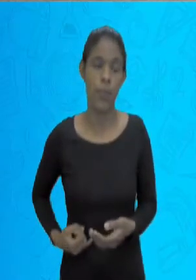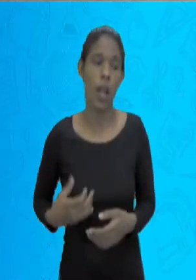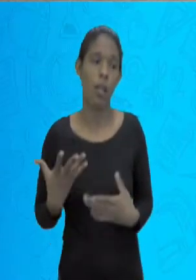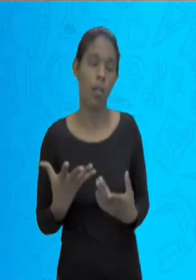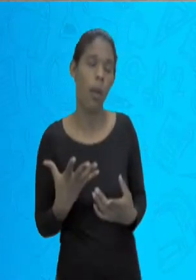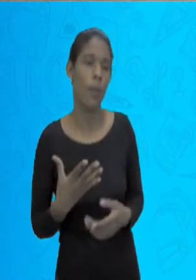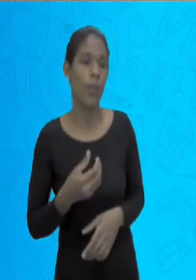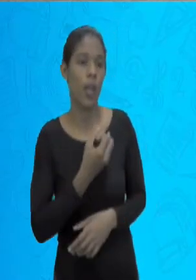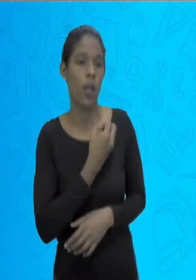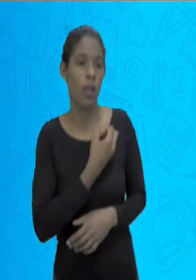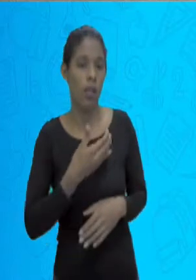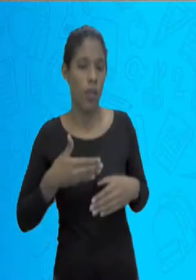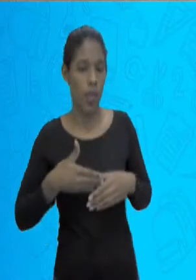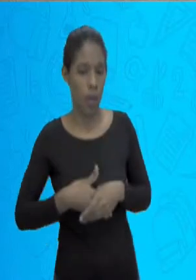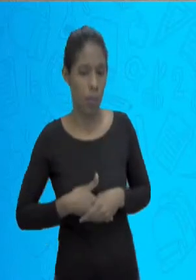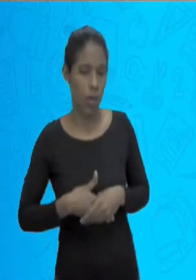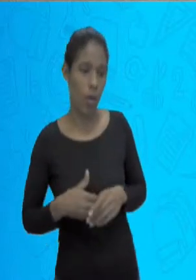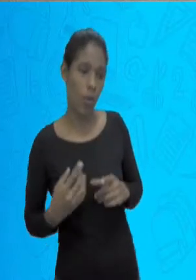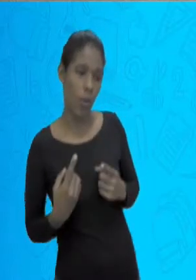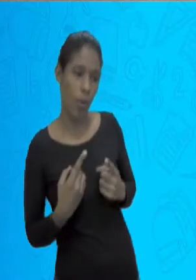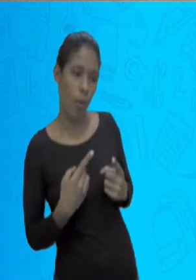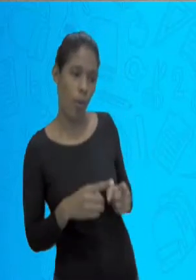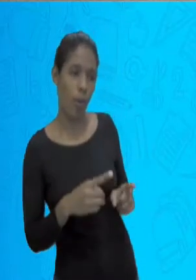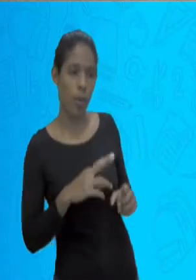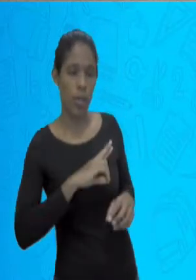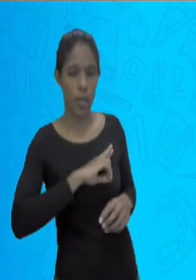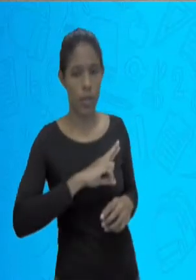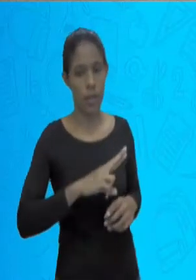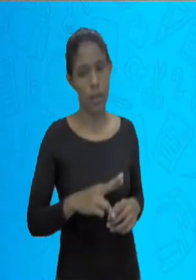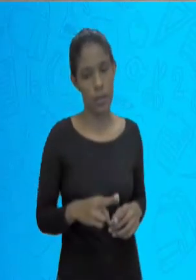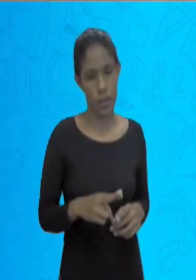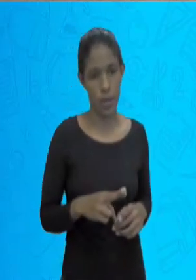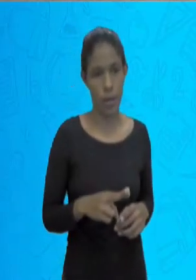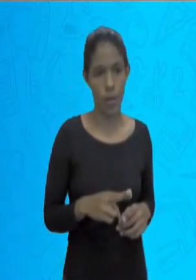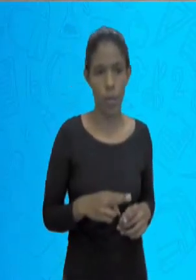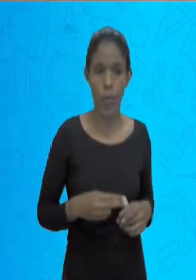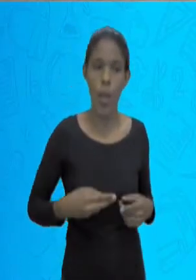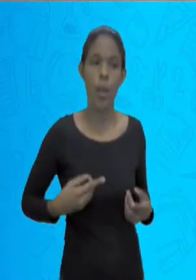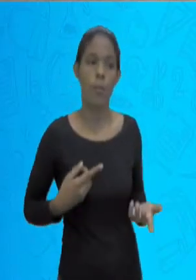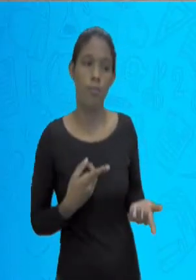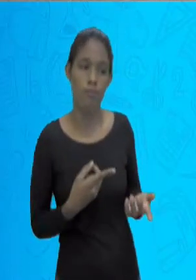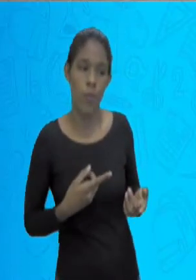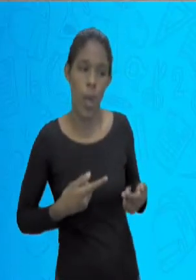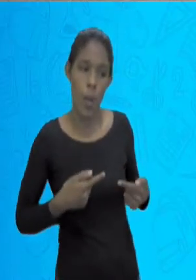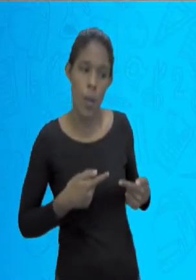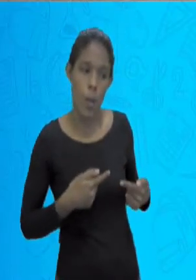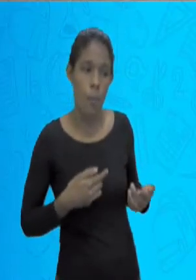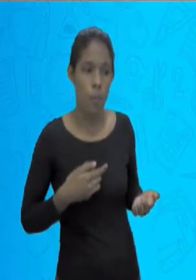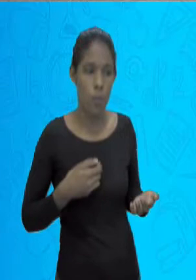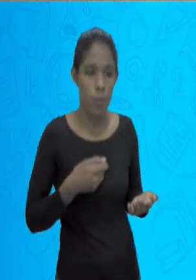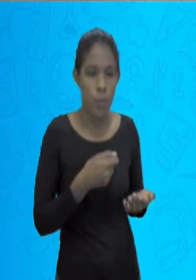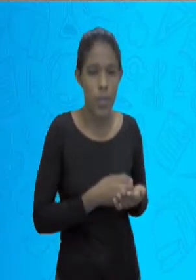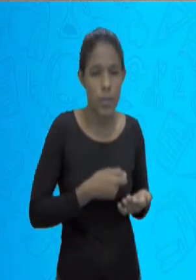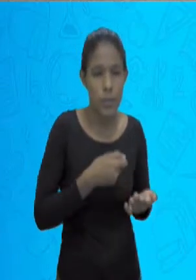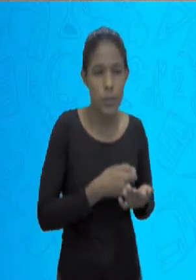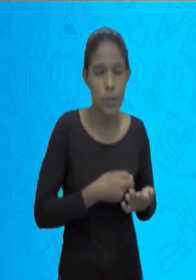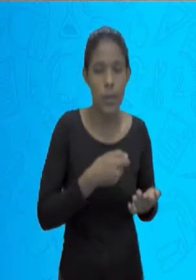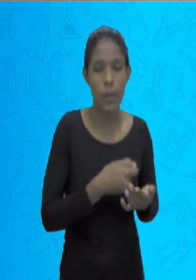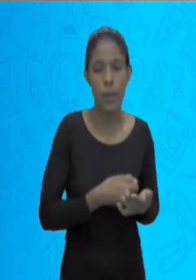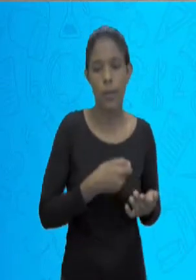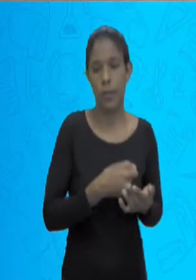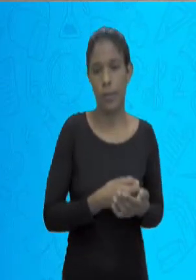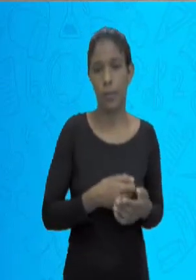que tomaram o partido do Papa foram perseguidos e privados de suas dioceses. O descontentamento